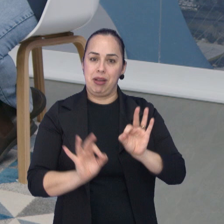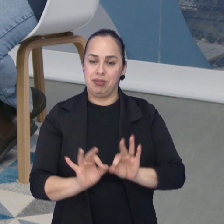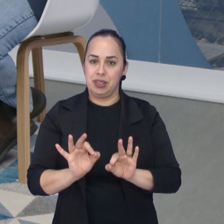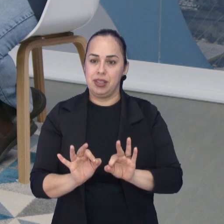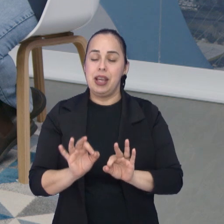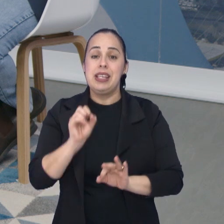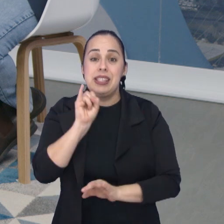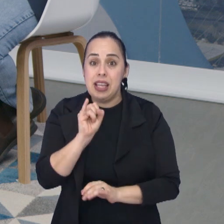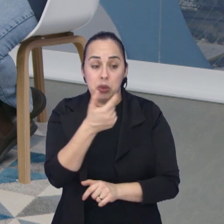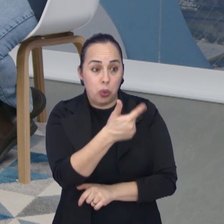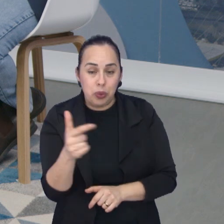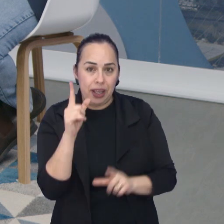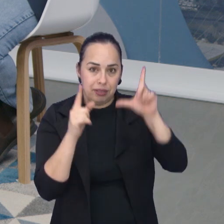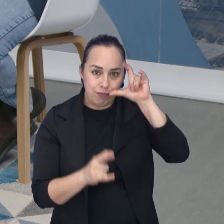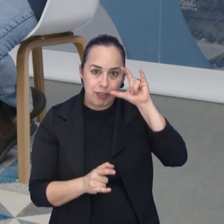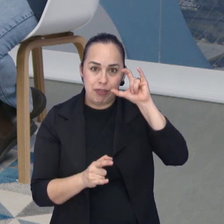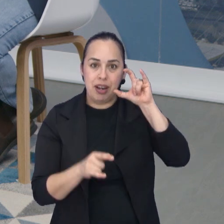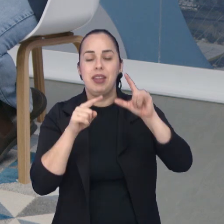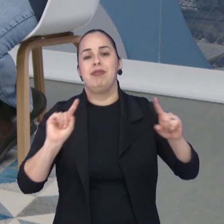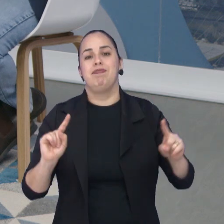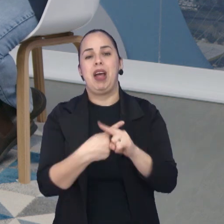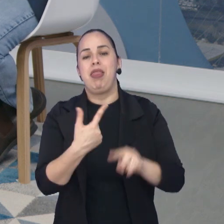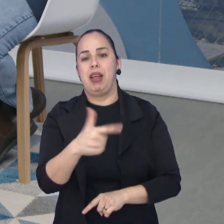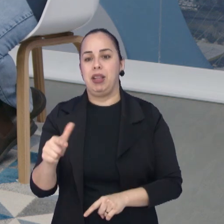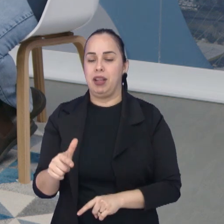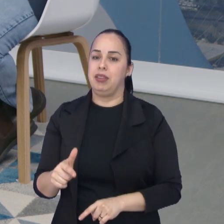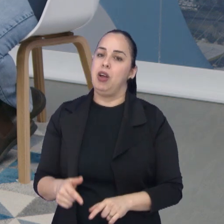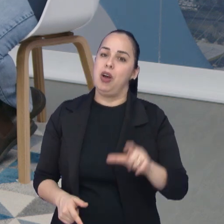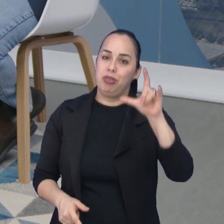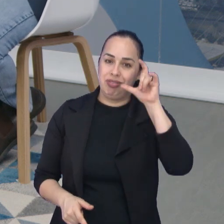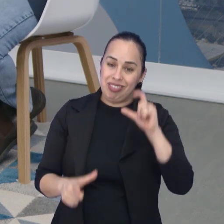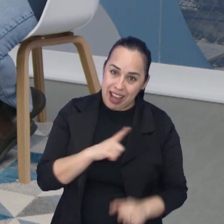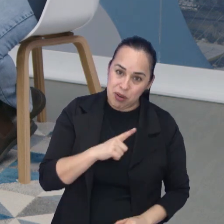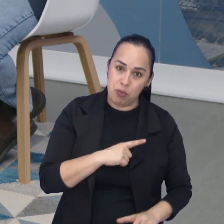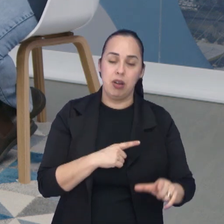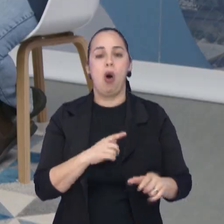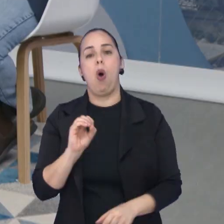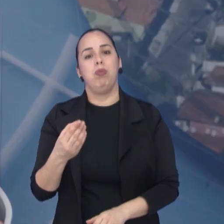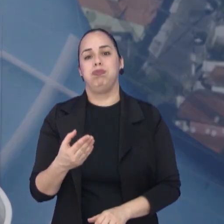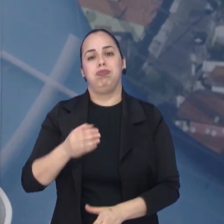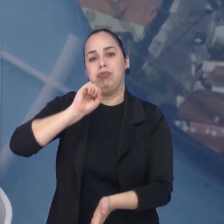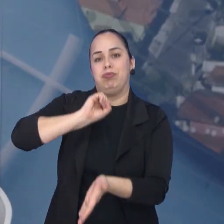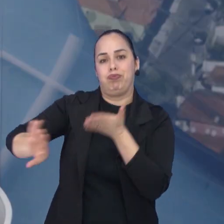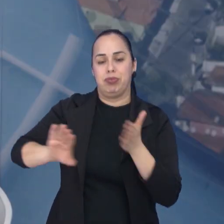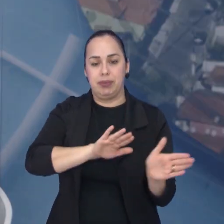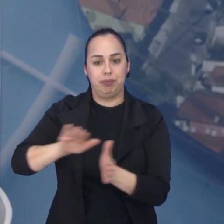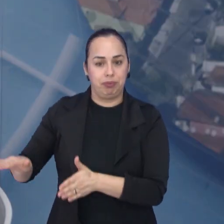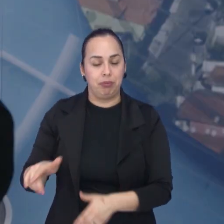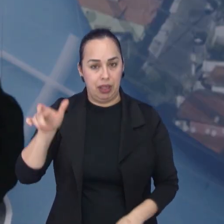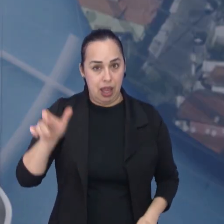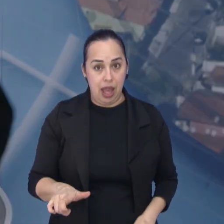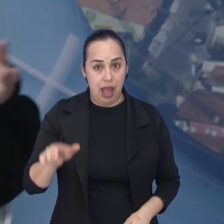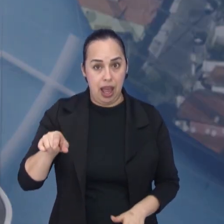mercado. Já não é mais diferencial, Dani. Assim, obrigação, ou eu né? tenho ou eu estou fora. Sim, e hoje, né, falando, no caso dela é loja,